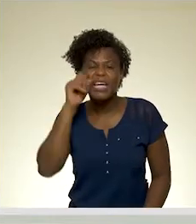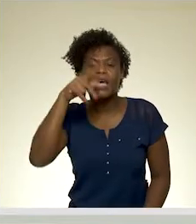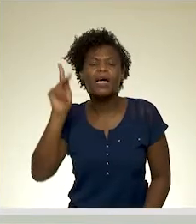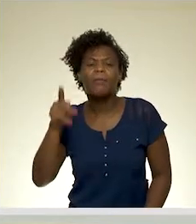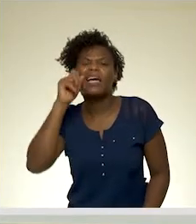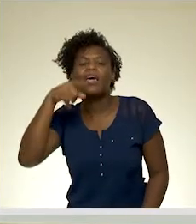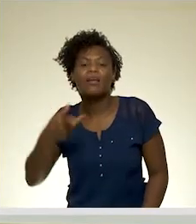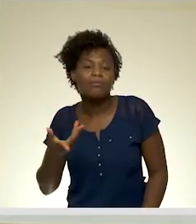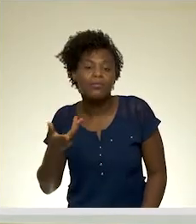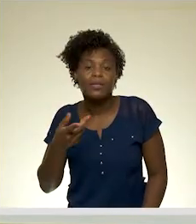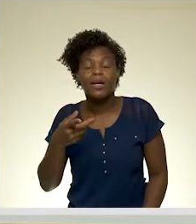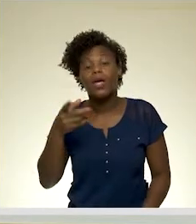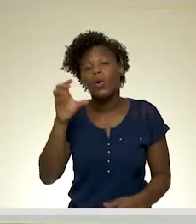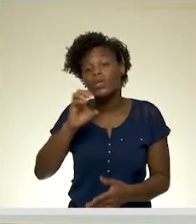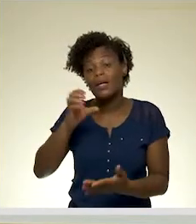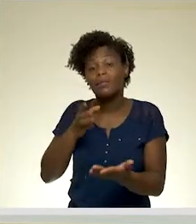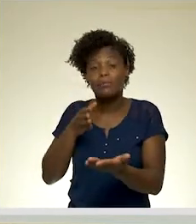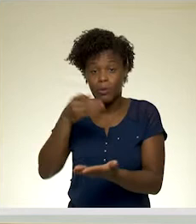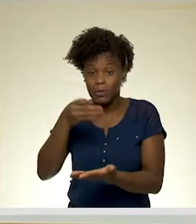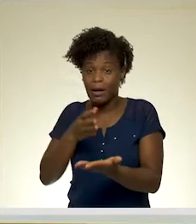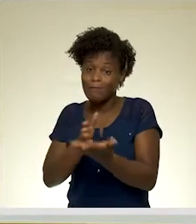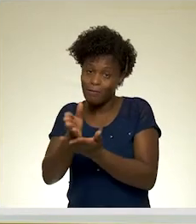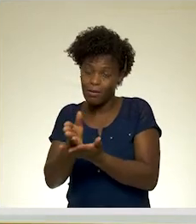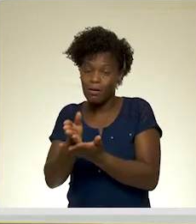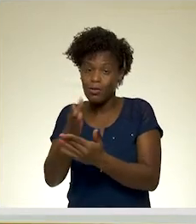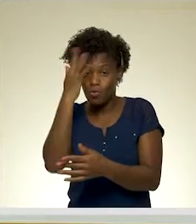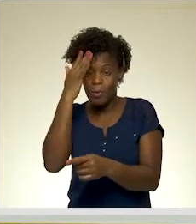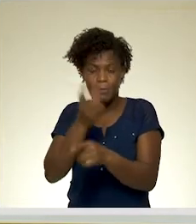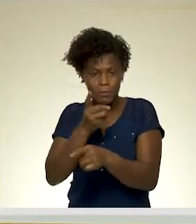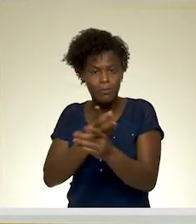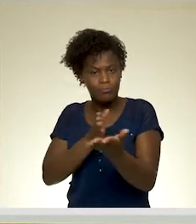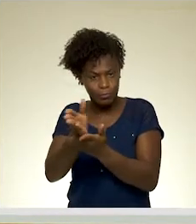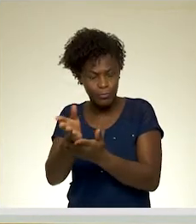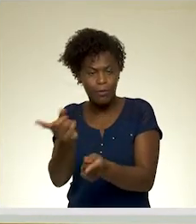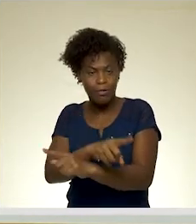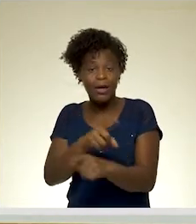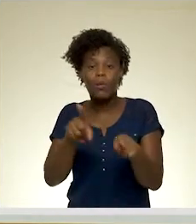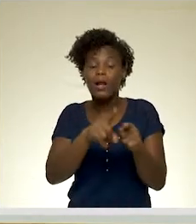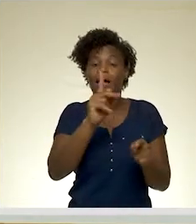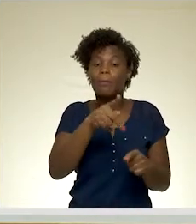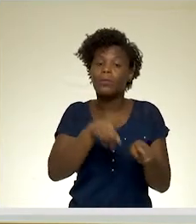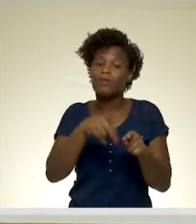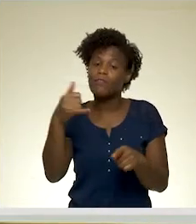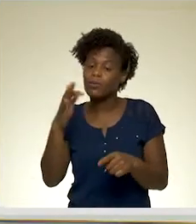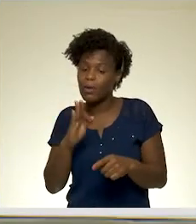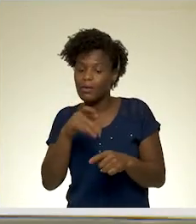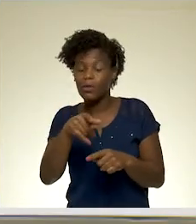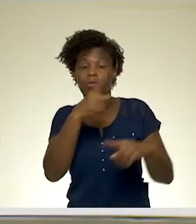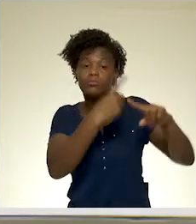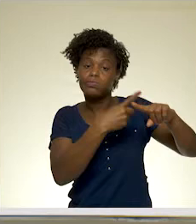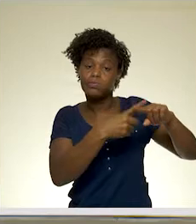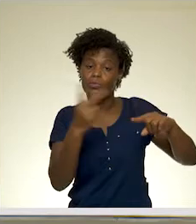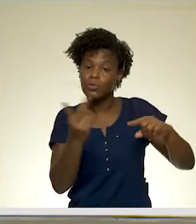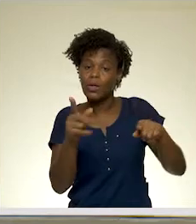é K? K é constante da proporcionalidade inversa. K é 24. Então, o produto entre